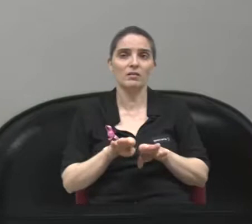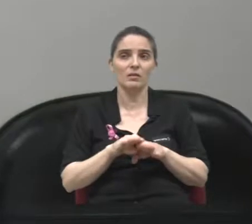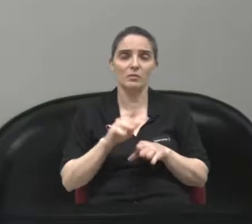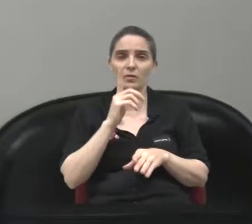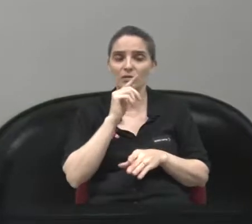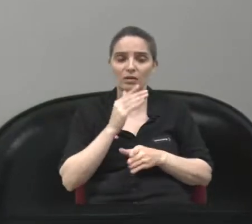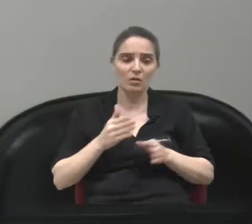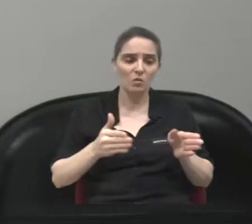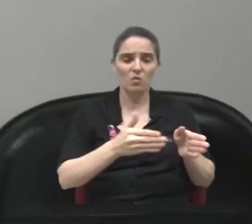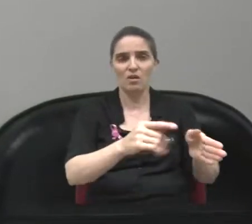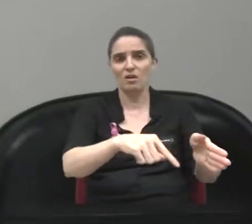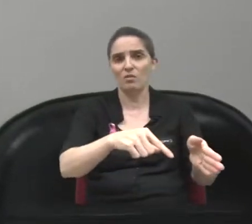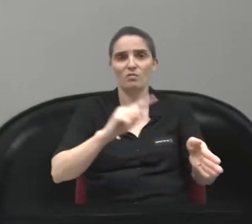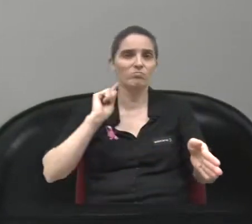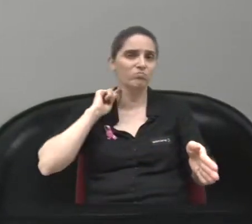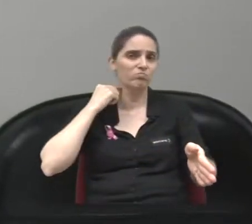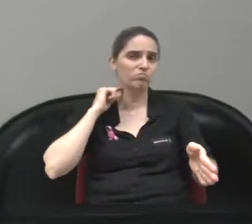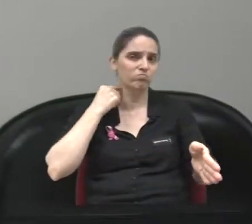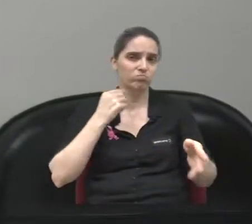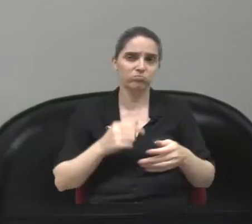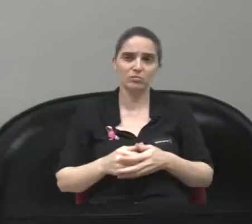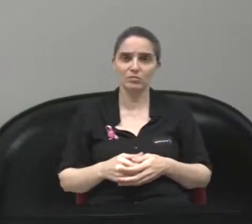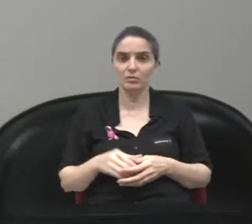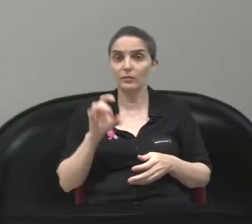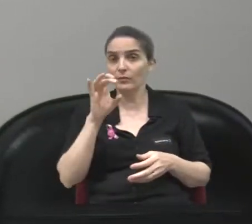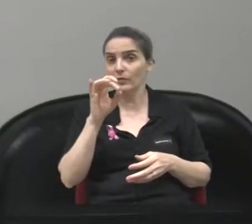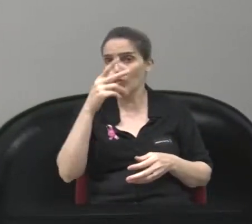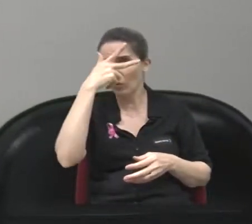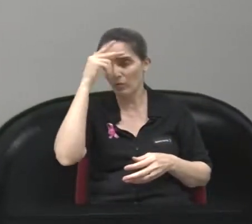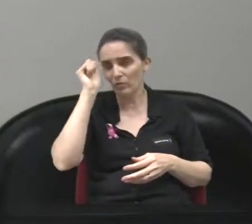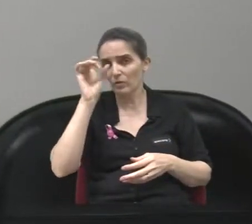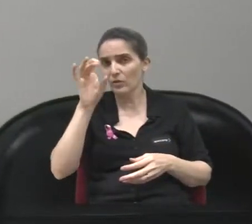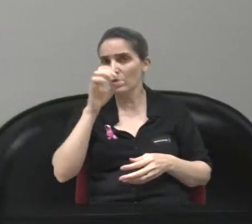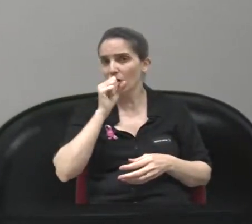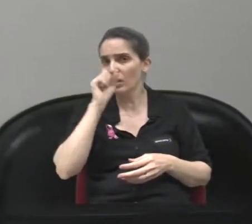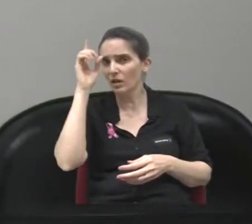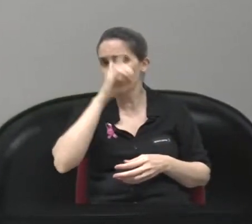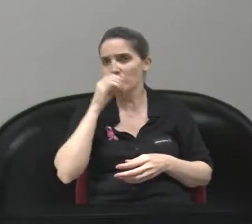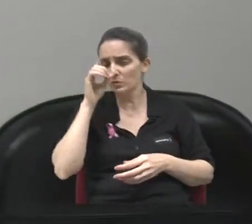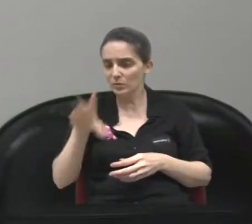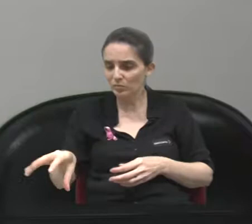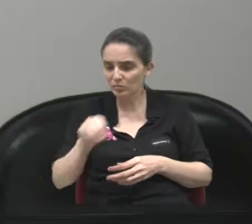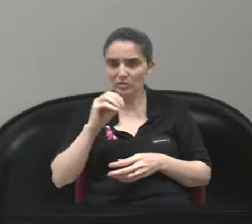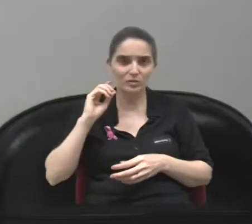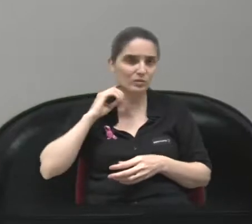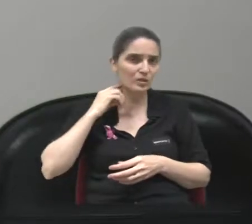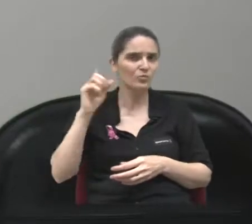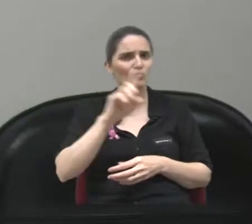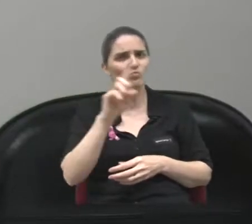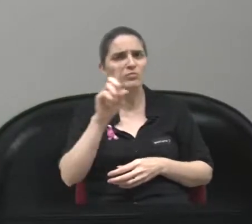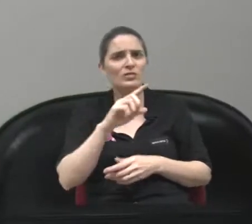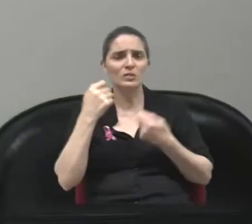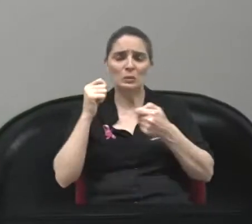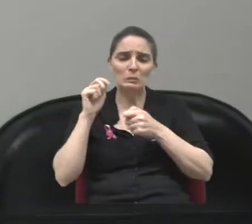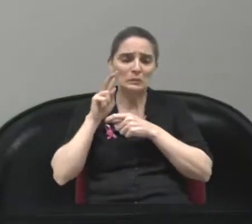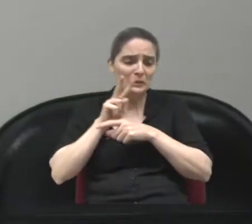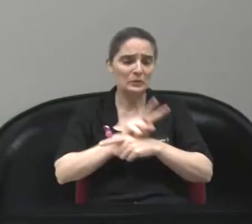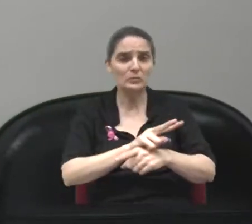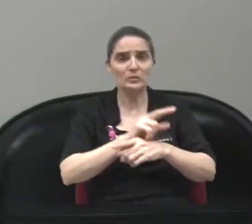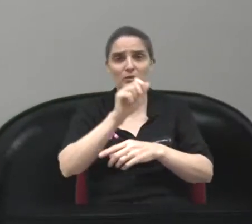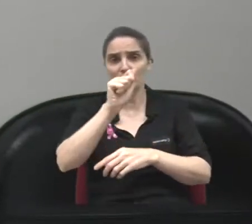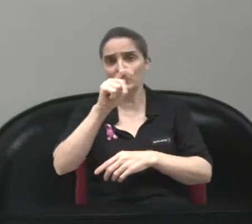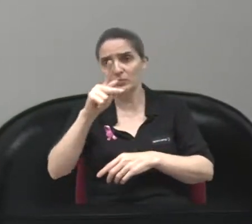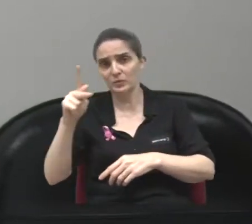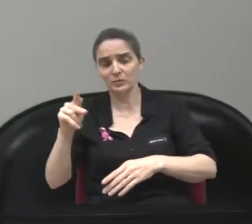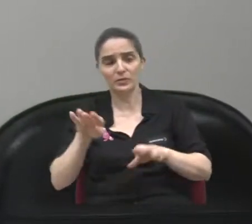passe só nos finais de semana fazendo a recolha desse lixo, até para a proteção da APP e dos rios, mas